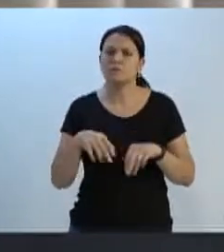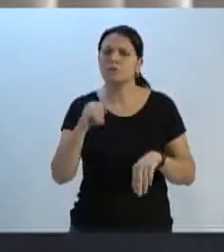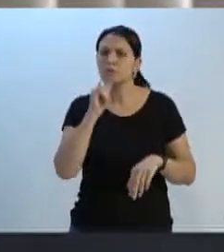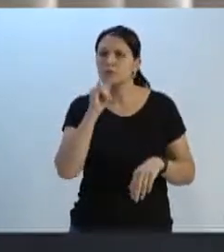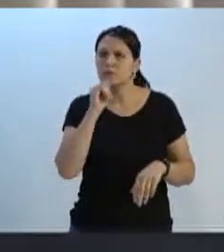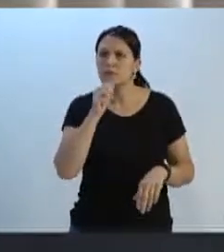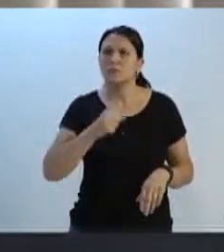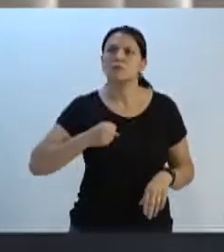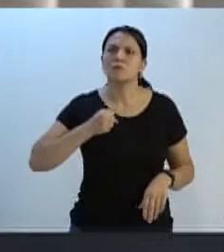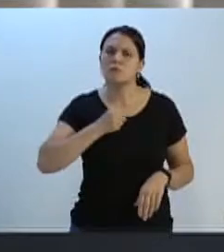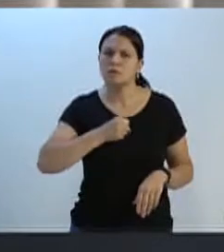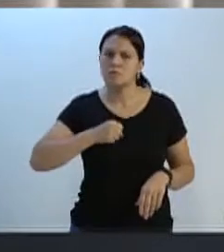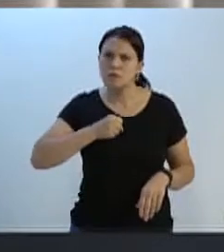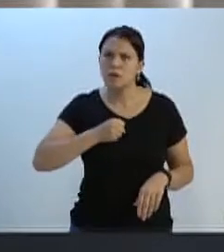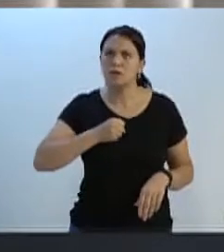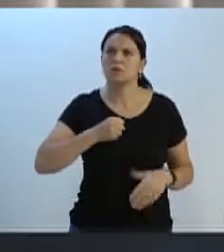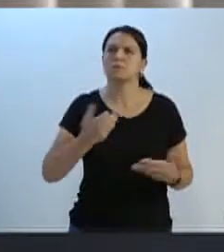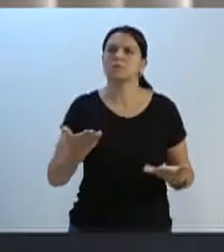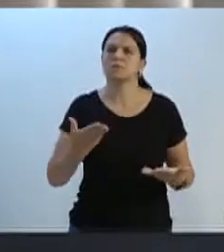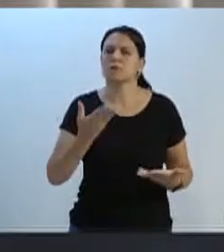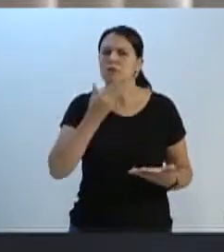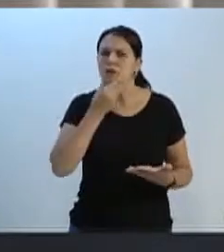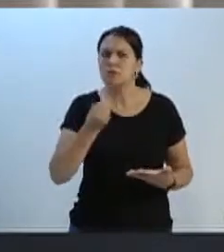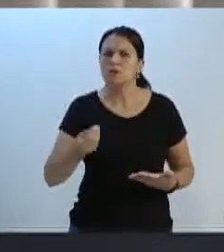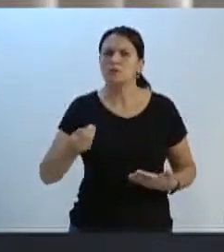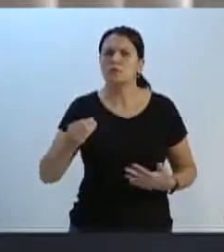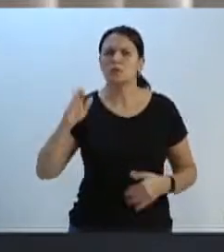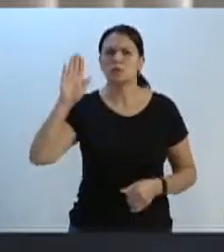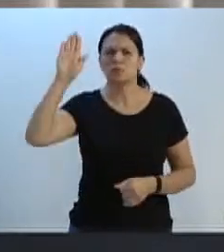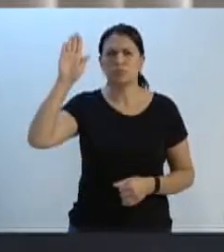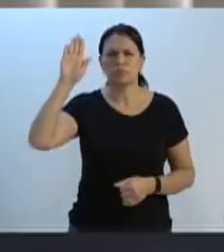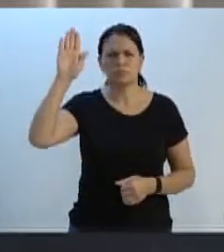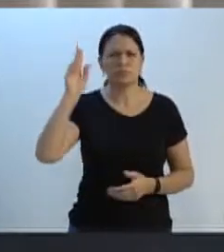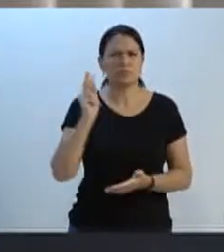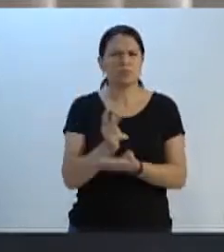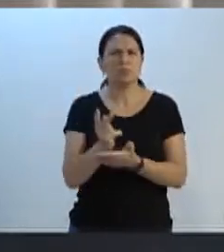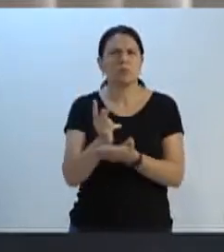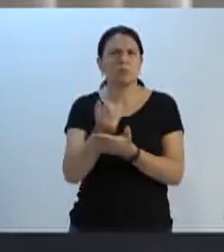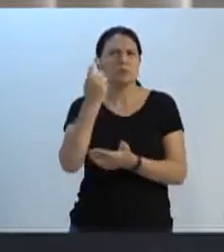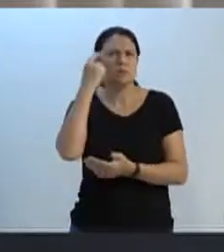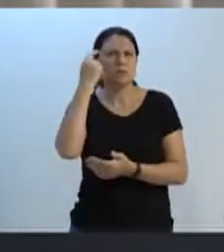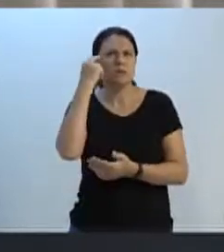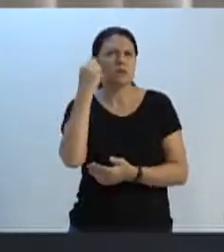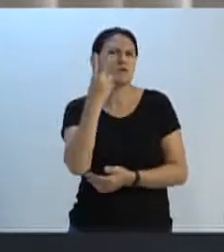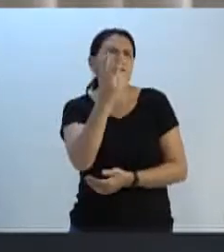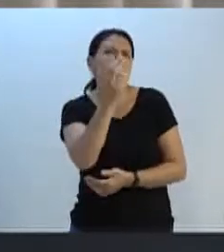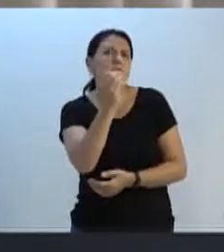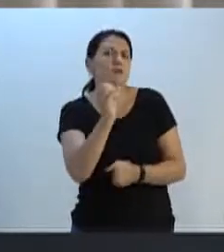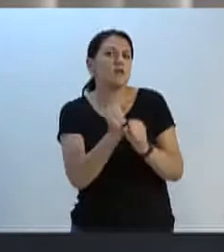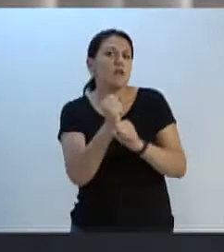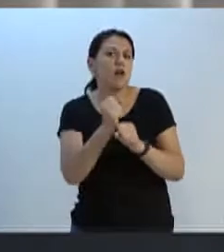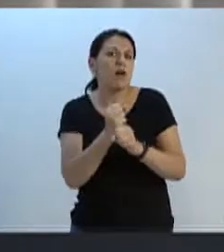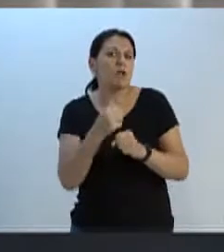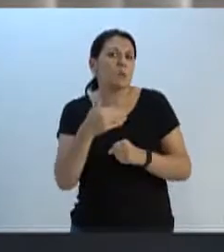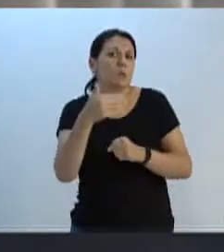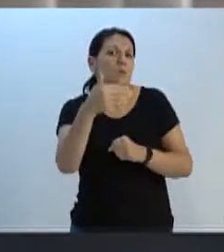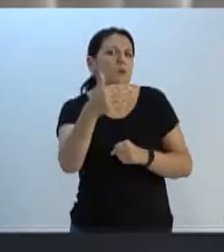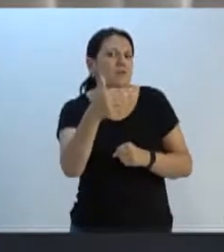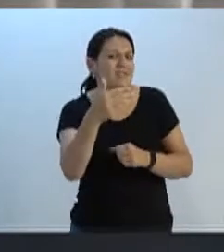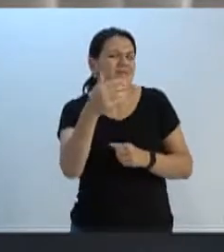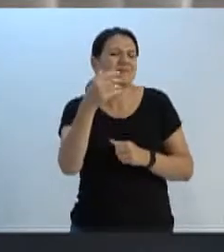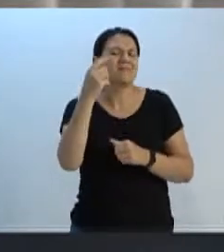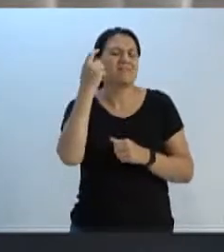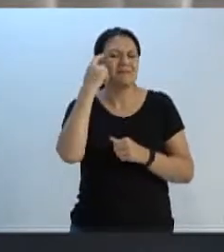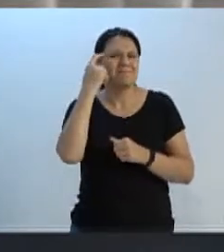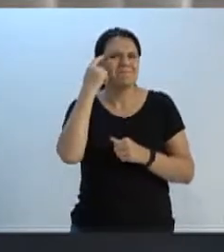saudade desse cara, que foi um cara que fez campanha política pensando 20 anos para frente, para que a gente possa entender a